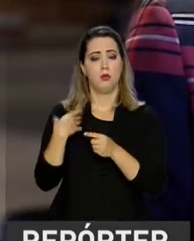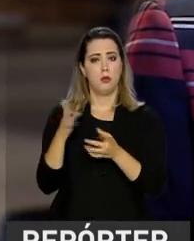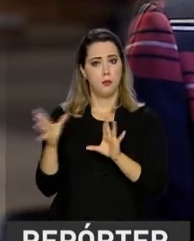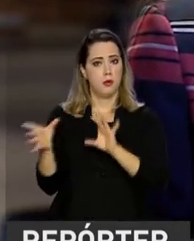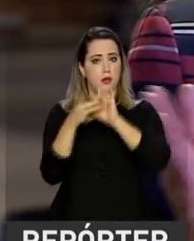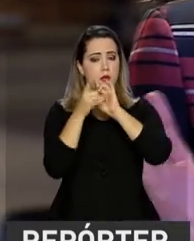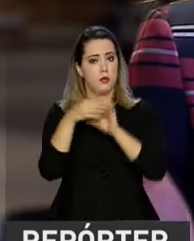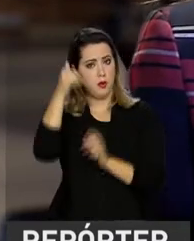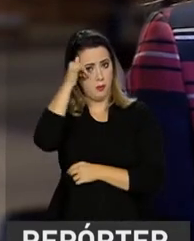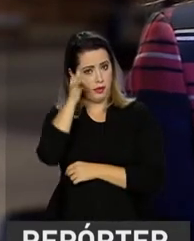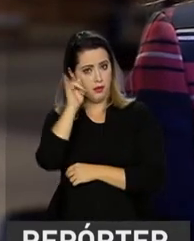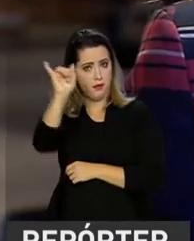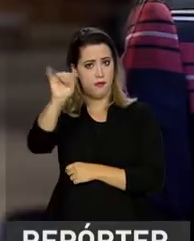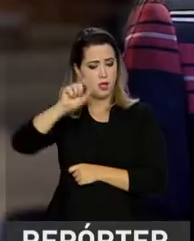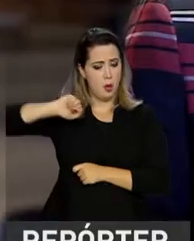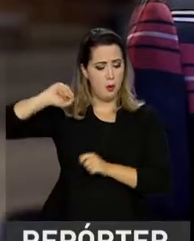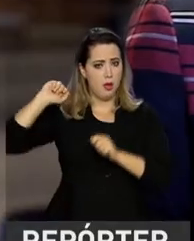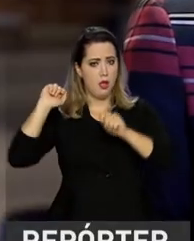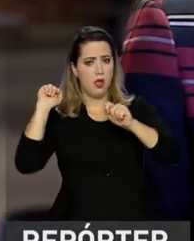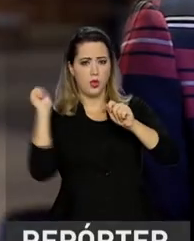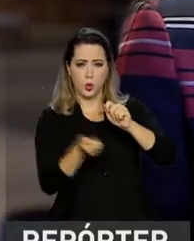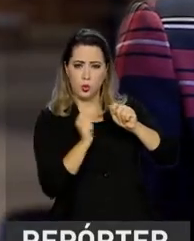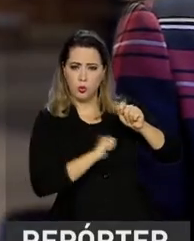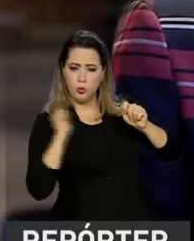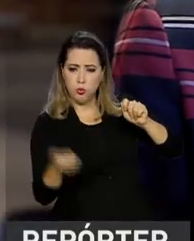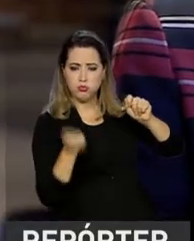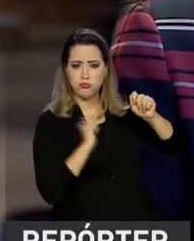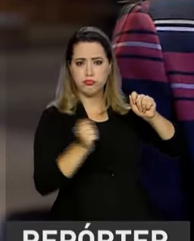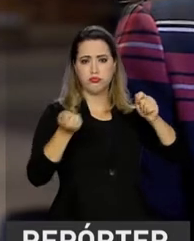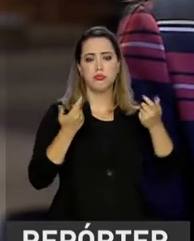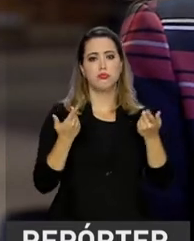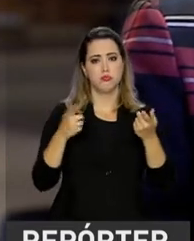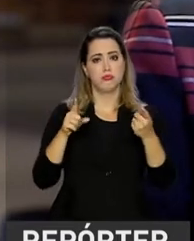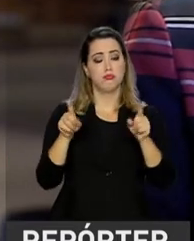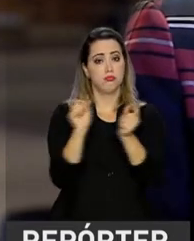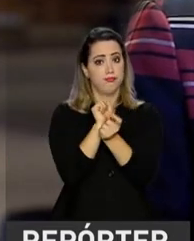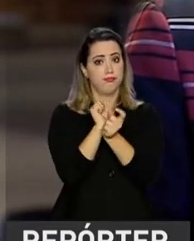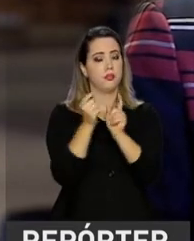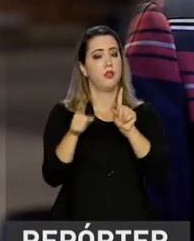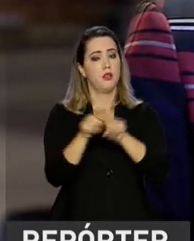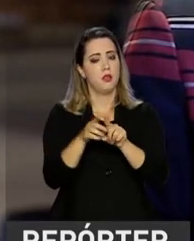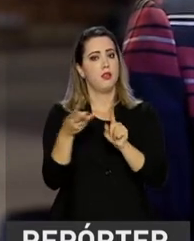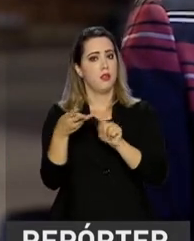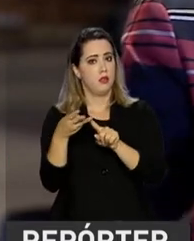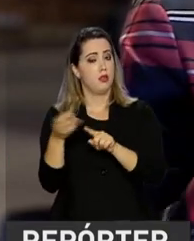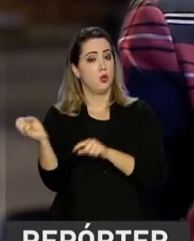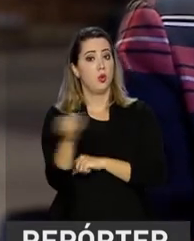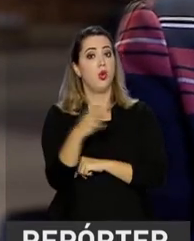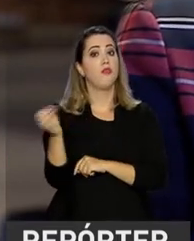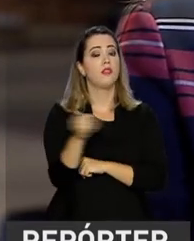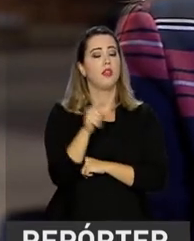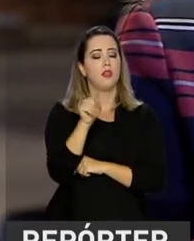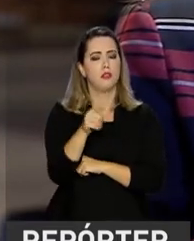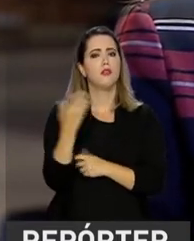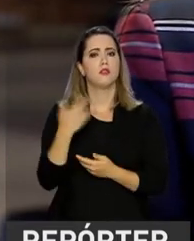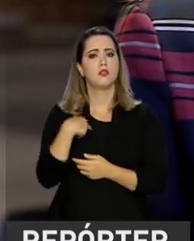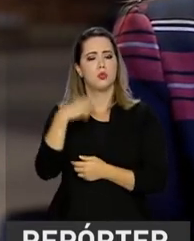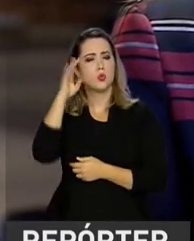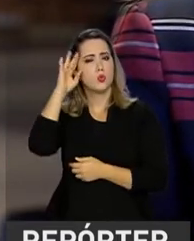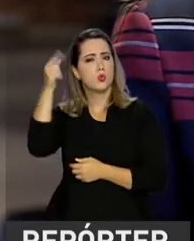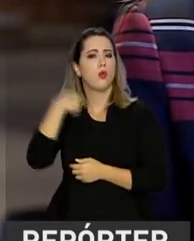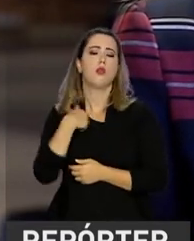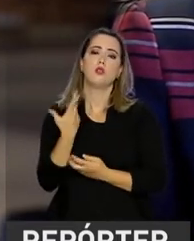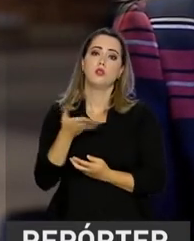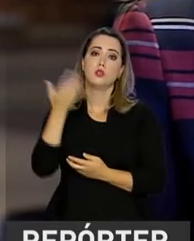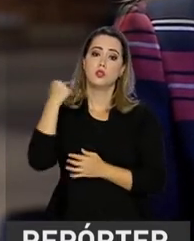prevenção e combate à tortura e na área de promoção uma inovação um sonho que eu tinha era aprofundar a intensificar o